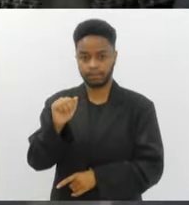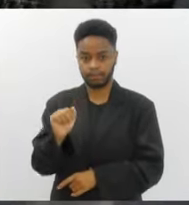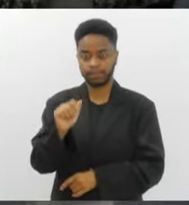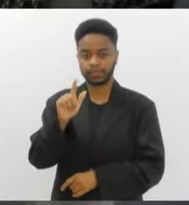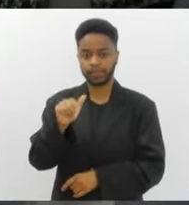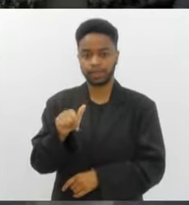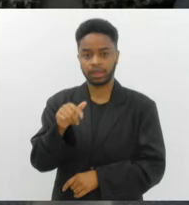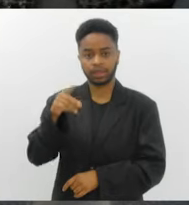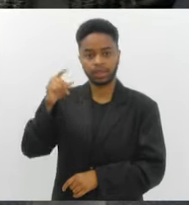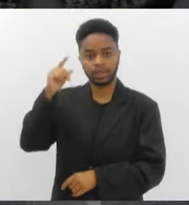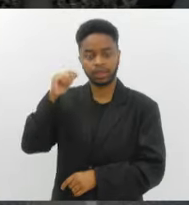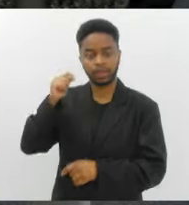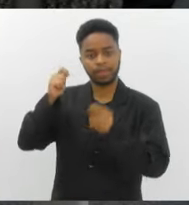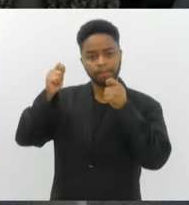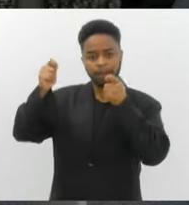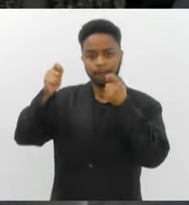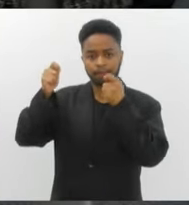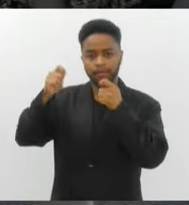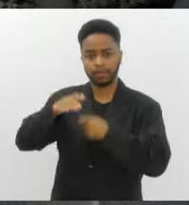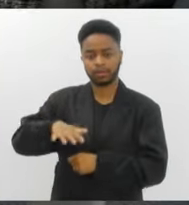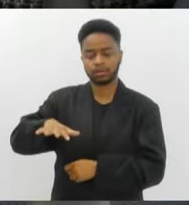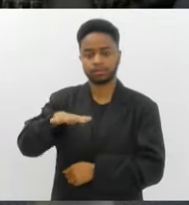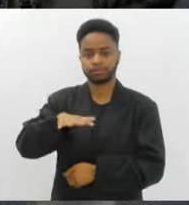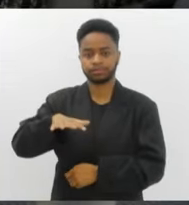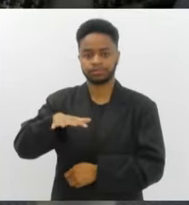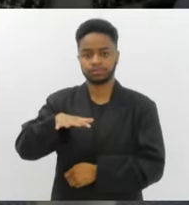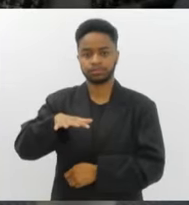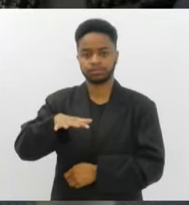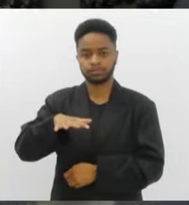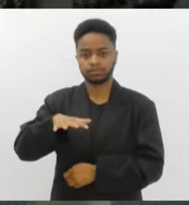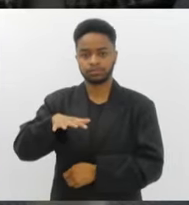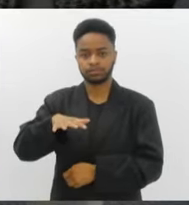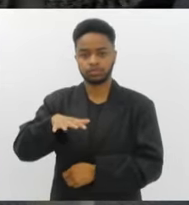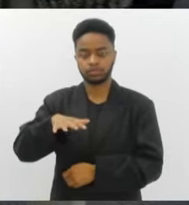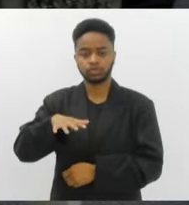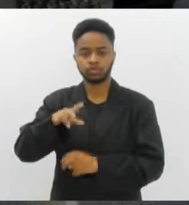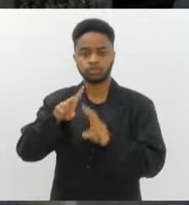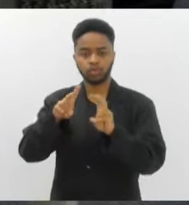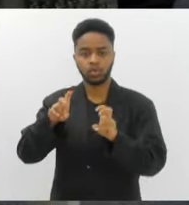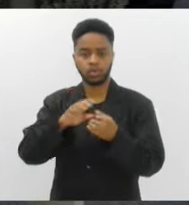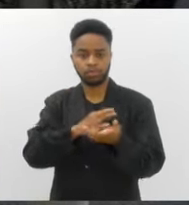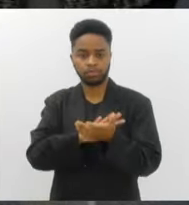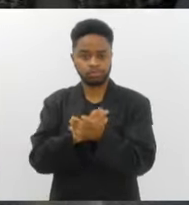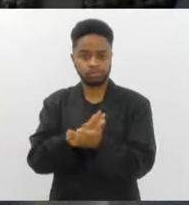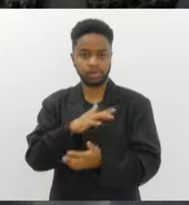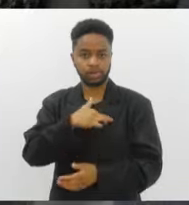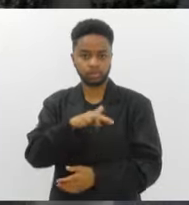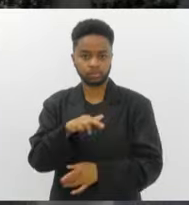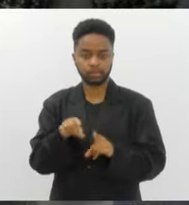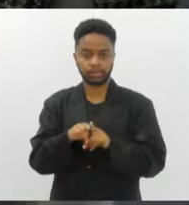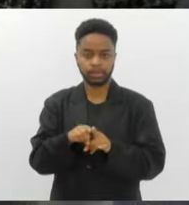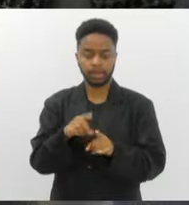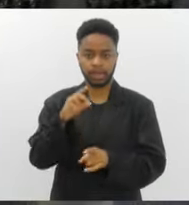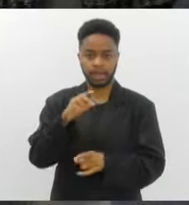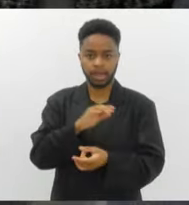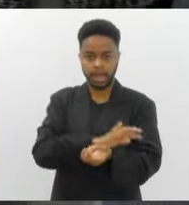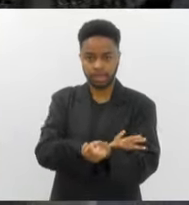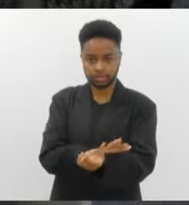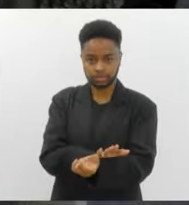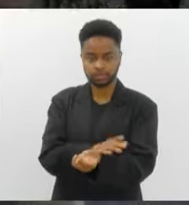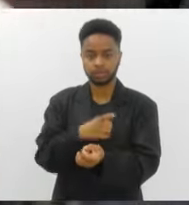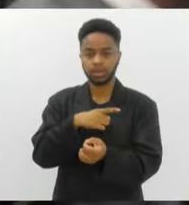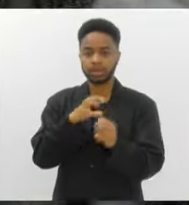antiga militante da área da intolerância religiosa e do racismo, tiveram